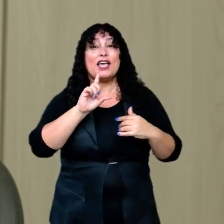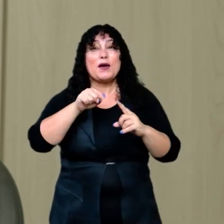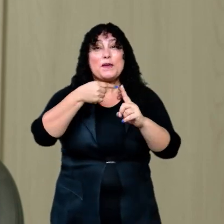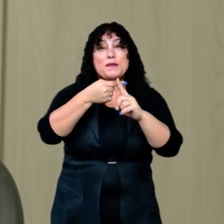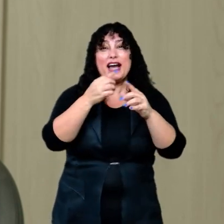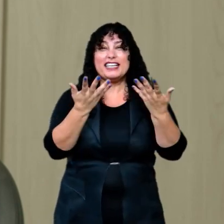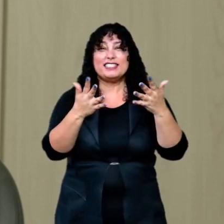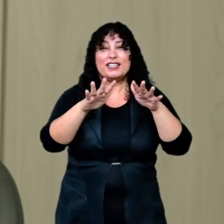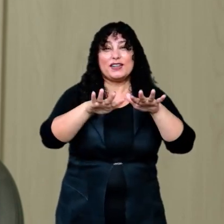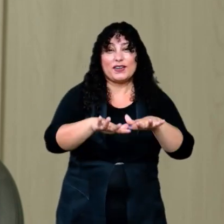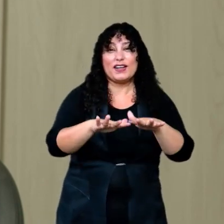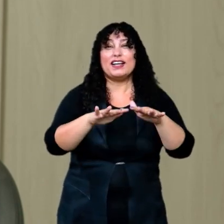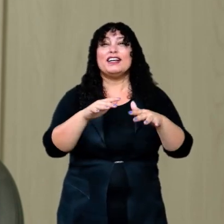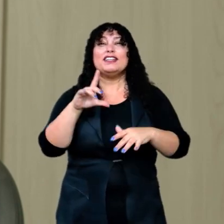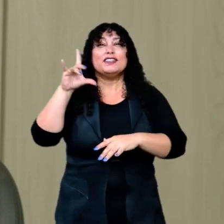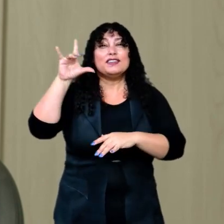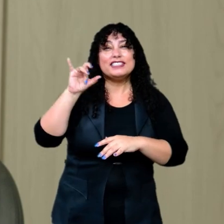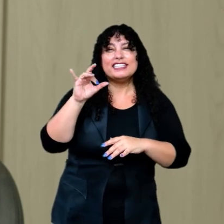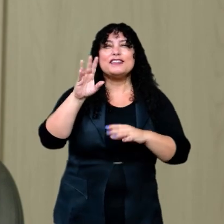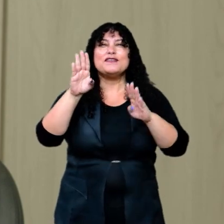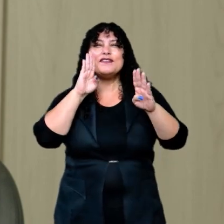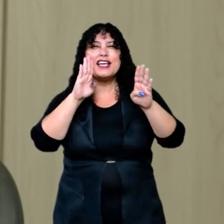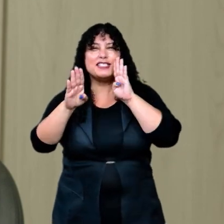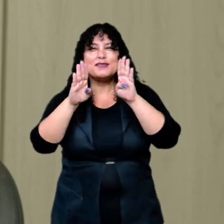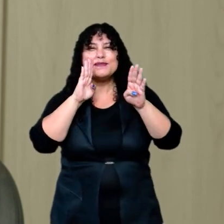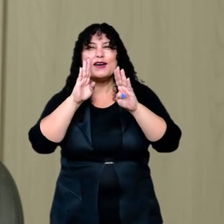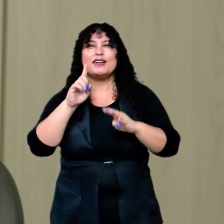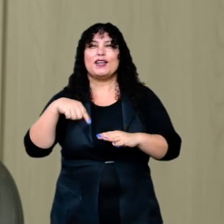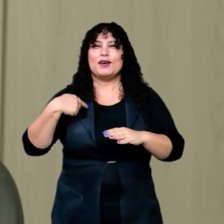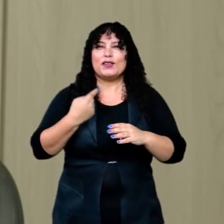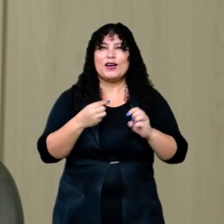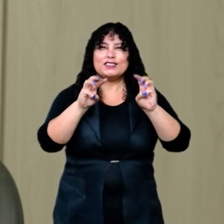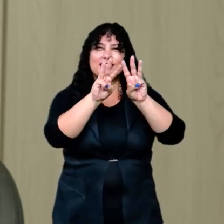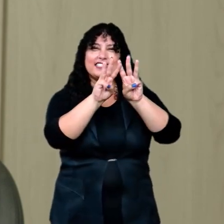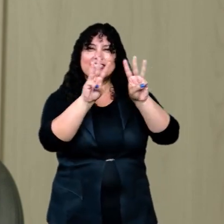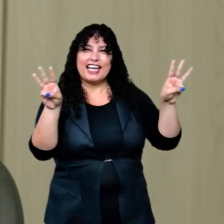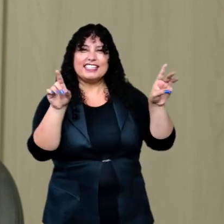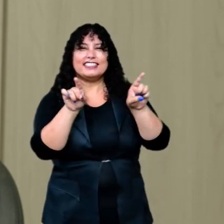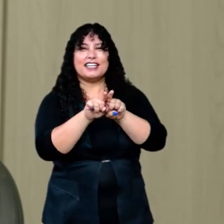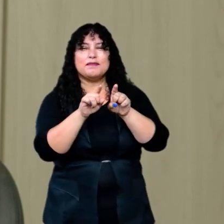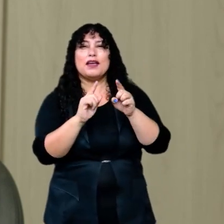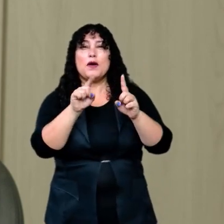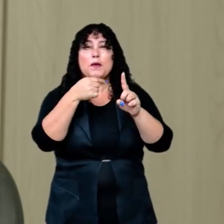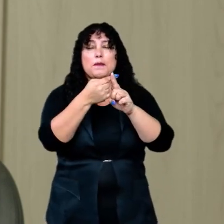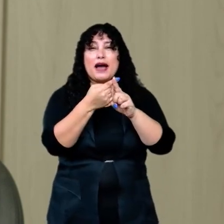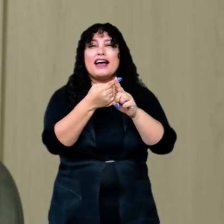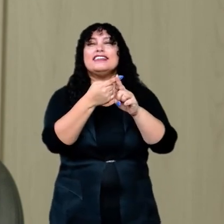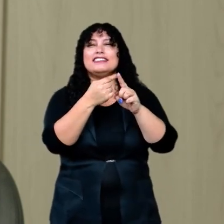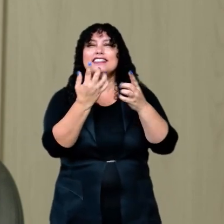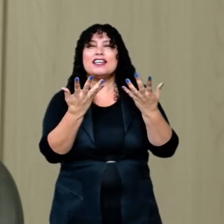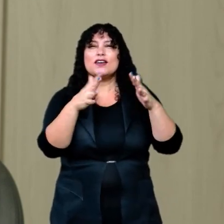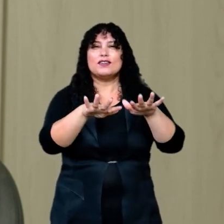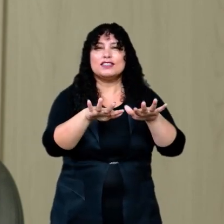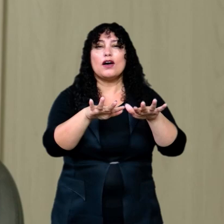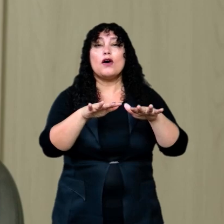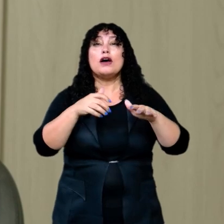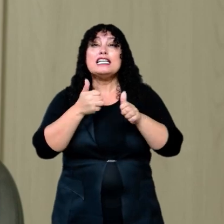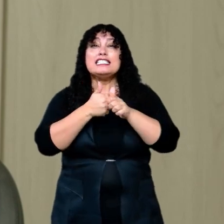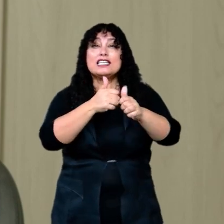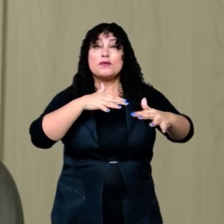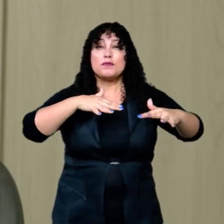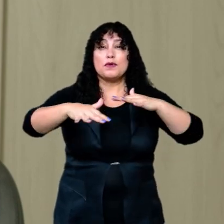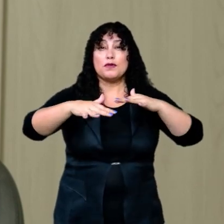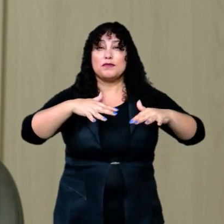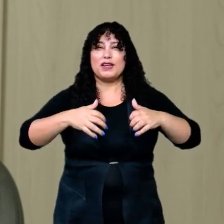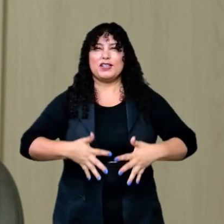Inclusão no Mundo no Instagram, no Facebook. A gente tem o nosso site também, maisinclusão.com. Sigam o Movimento Orgulho